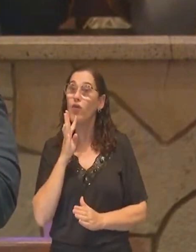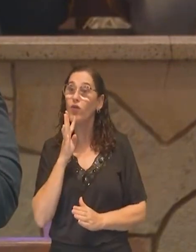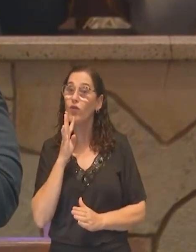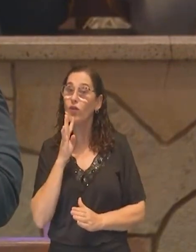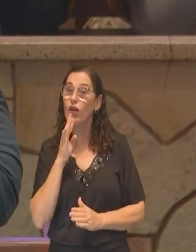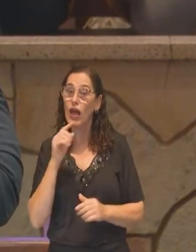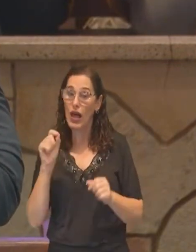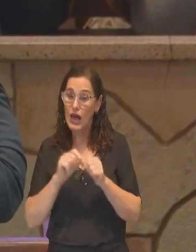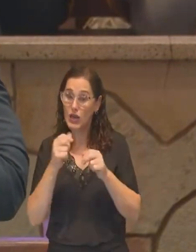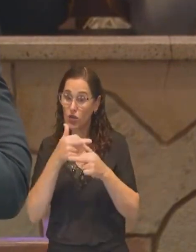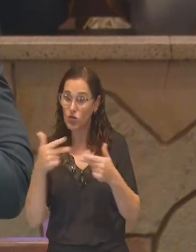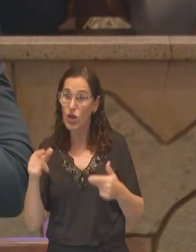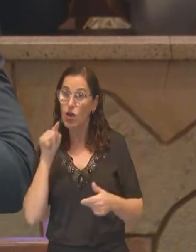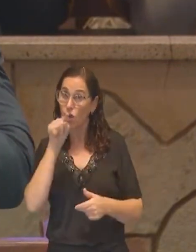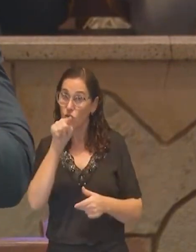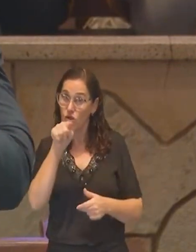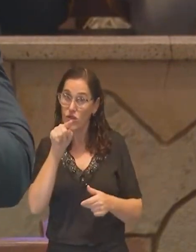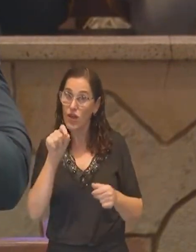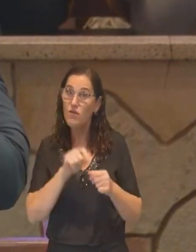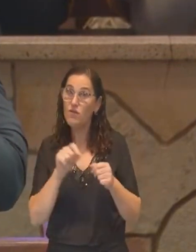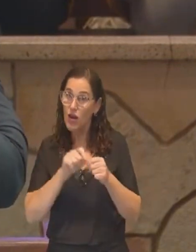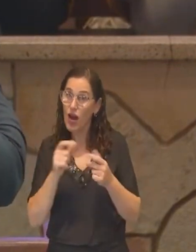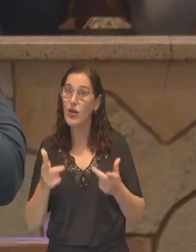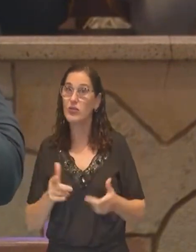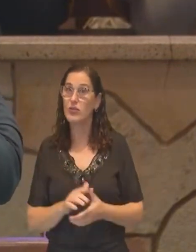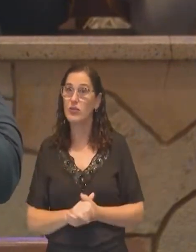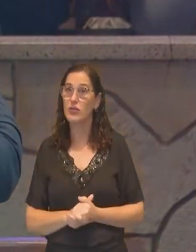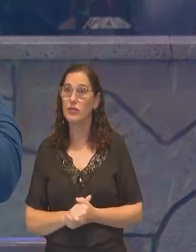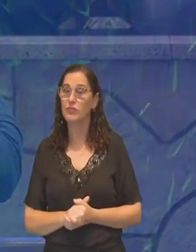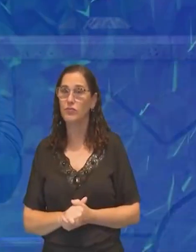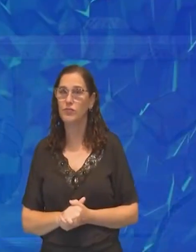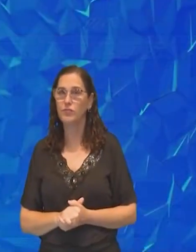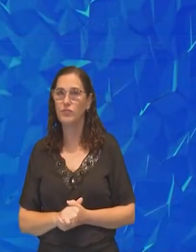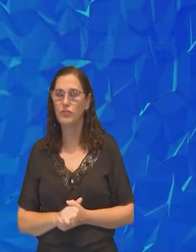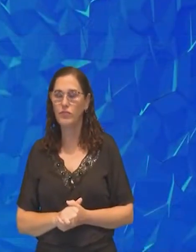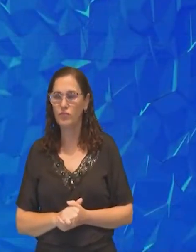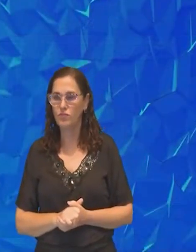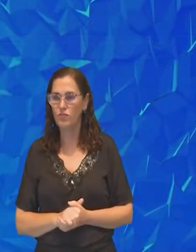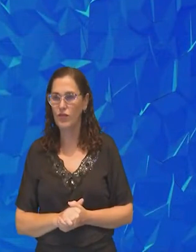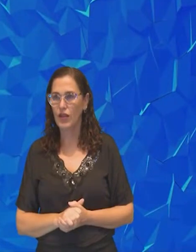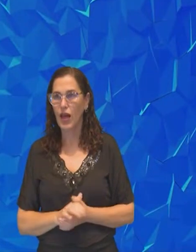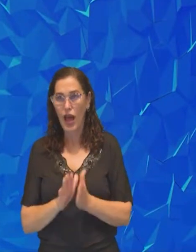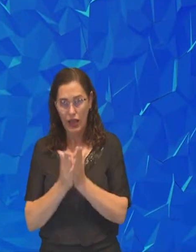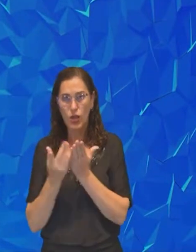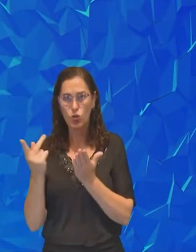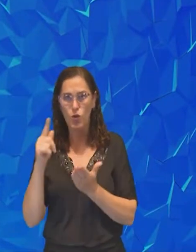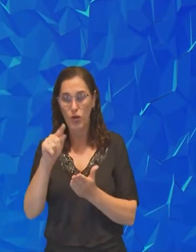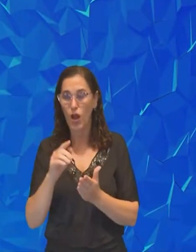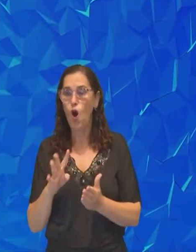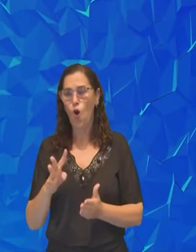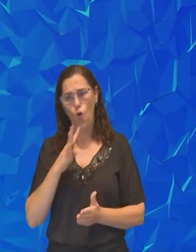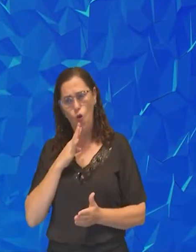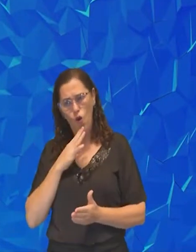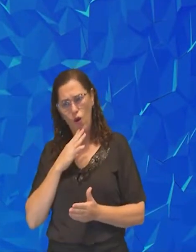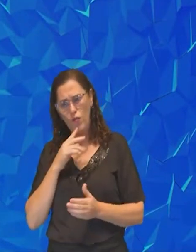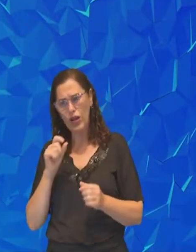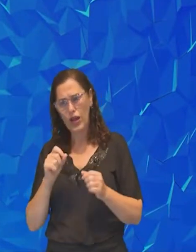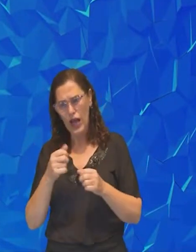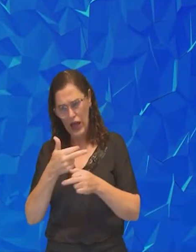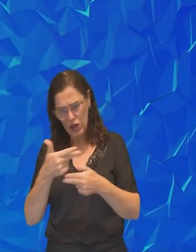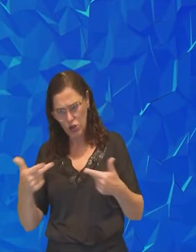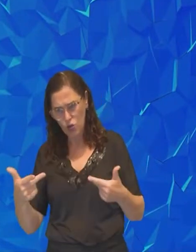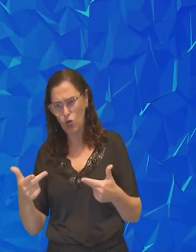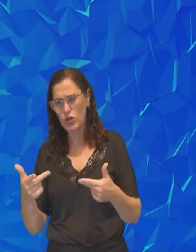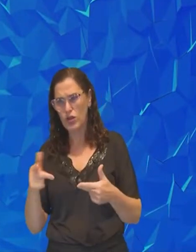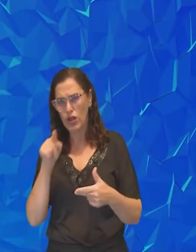as obras que você realiza. Não está aí na sua Bíblia? Conheço as obras que